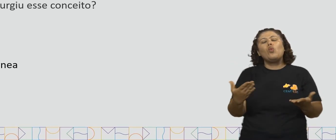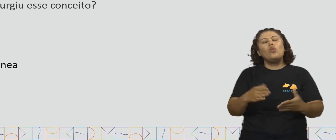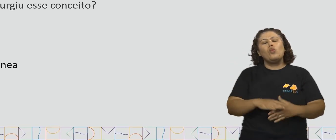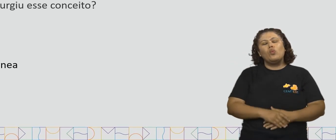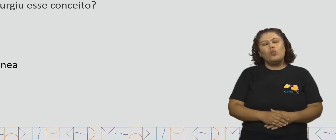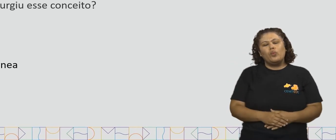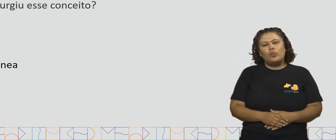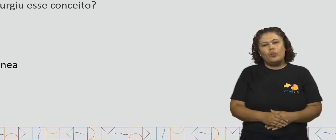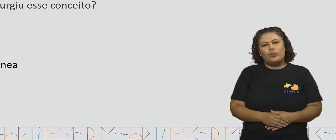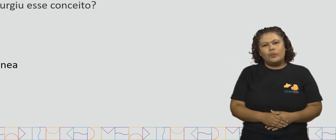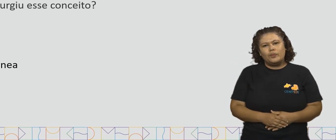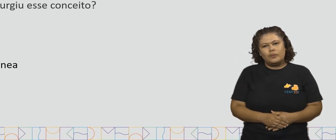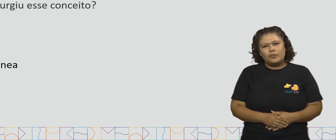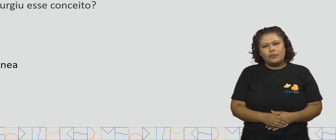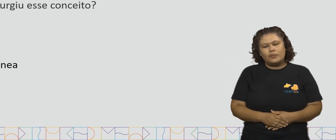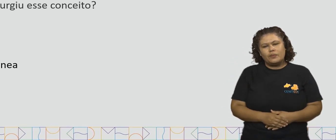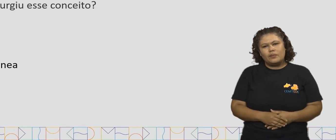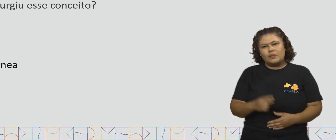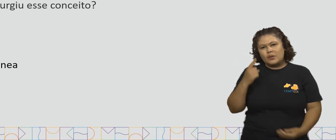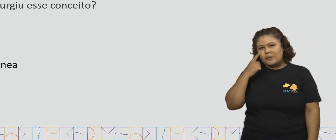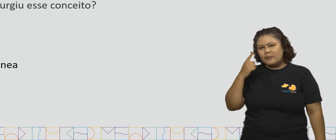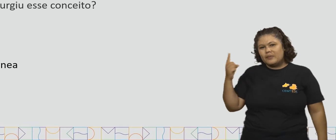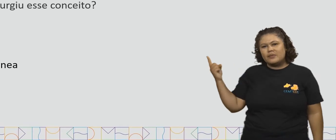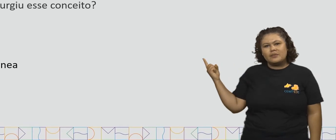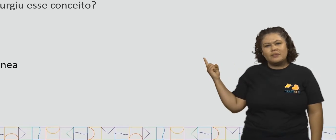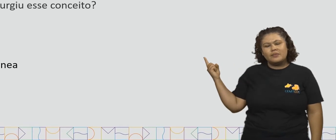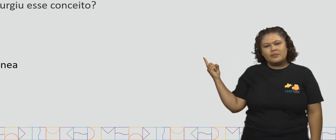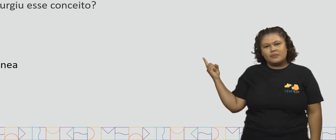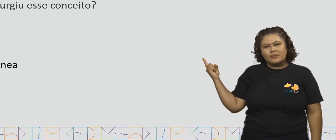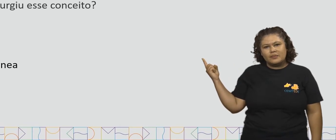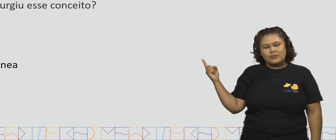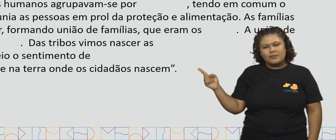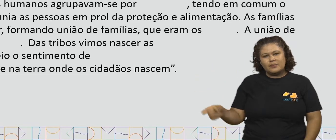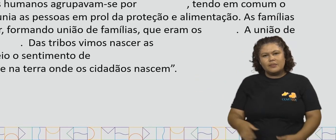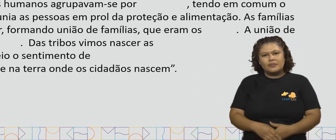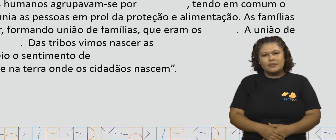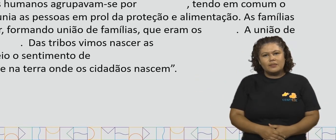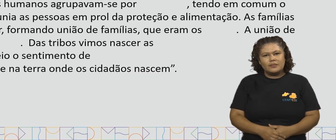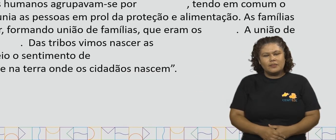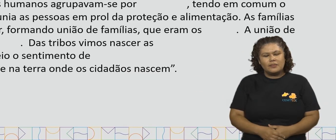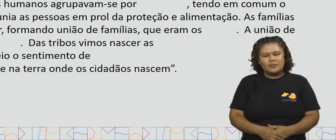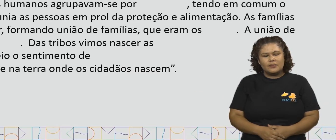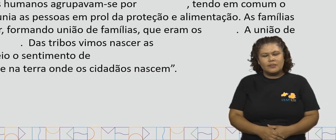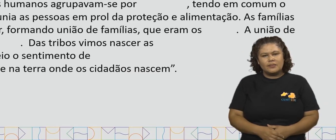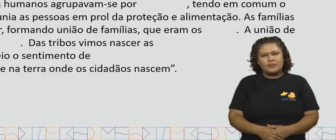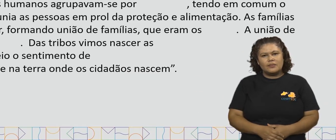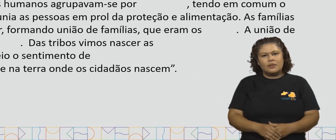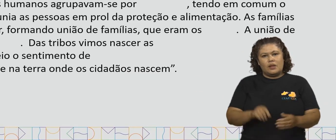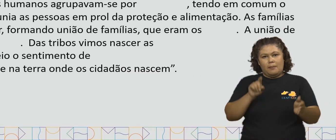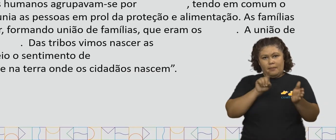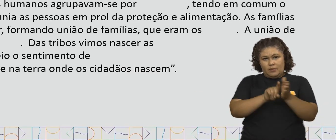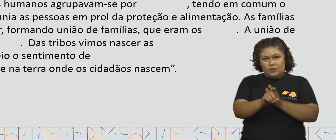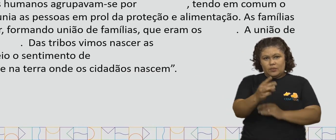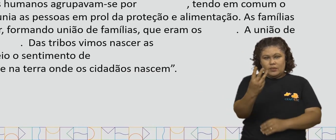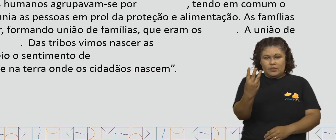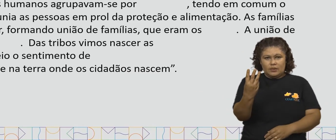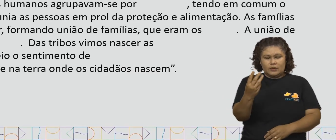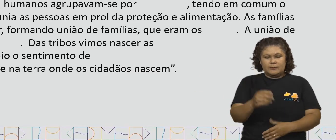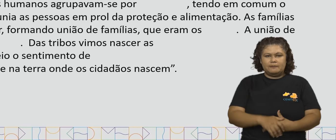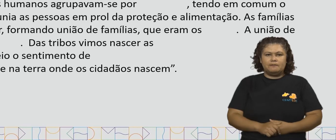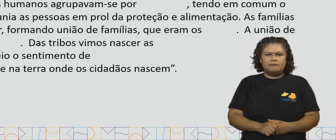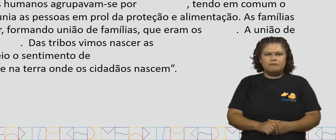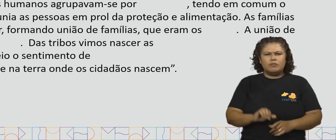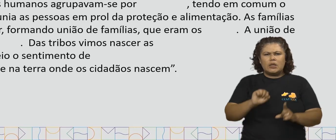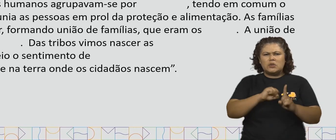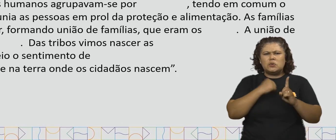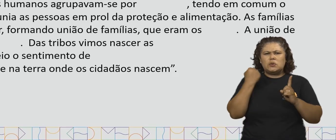Qual será a resposta certa? Isso mesmo, na Idade Moderna. Parabéns! Vamos lá para a atividade 3. A sociedade é